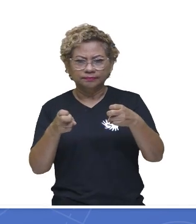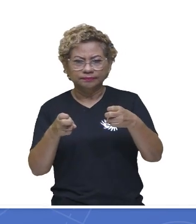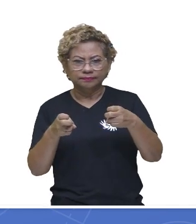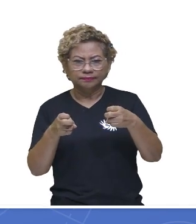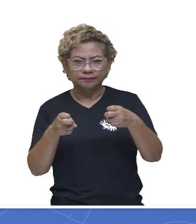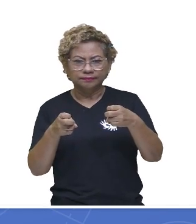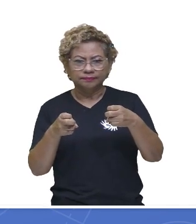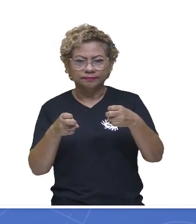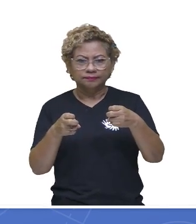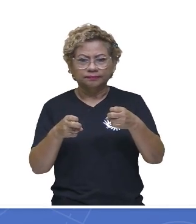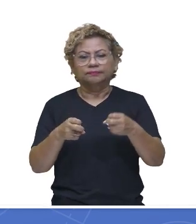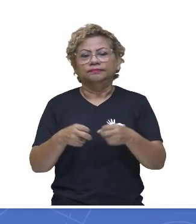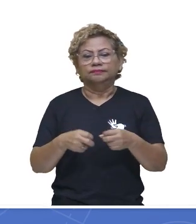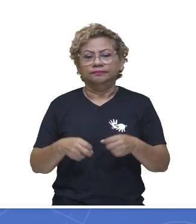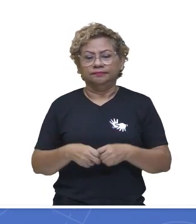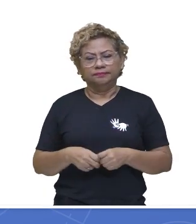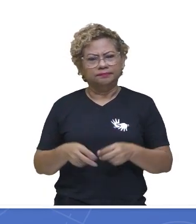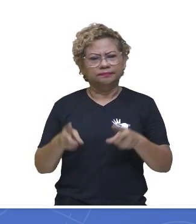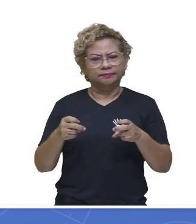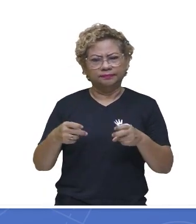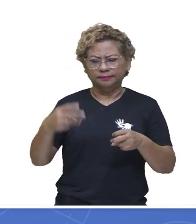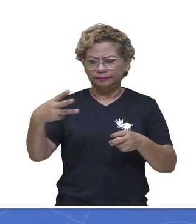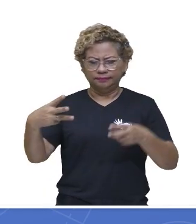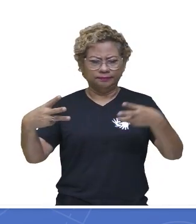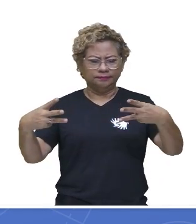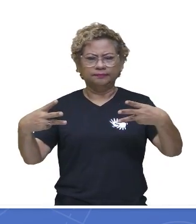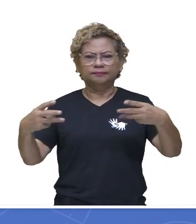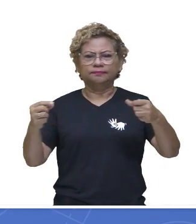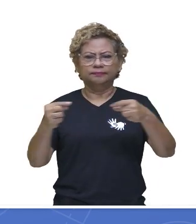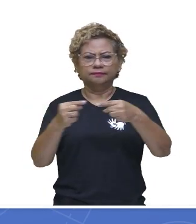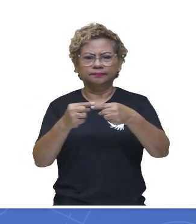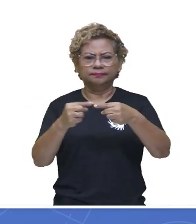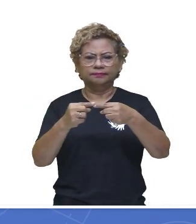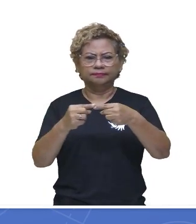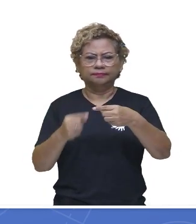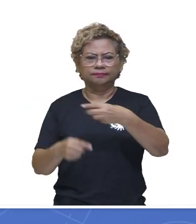dois termos aqui. Vejam, aqui é o número de